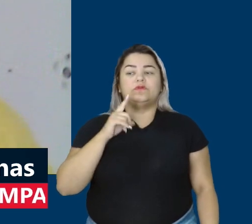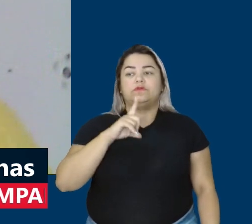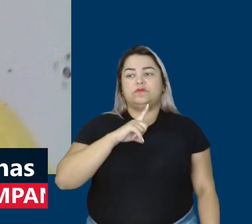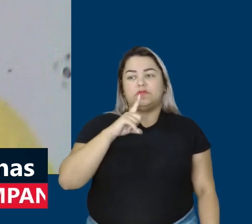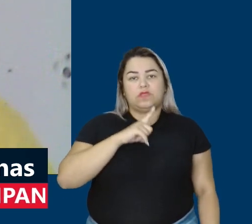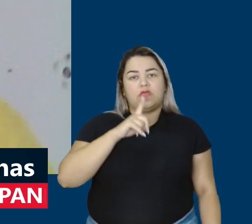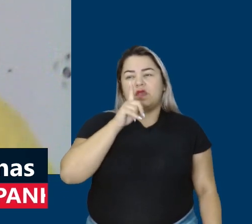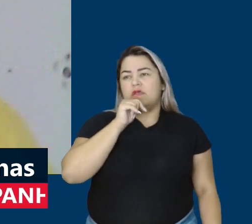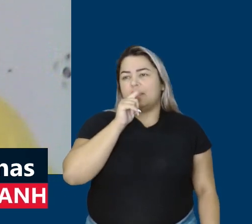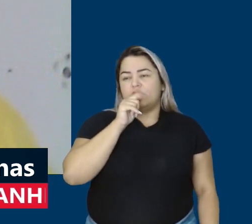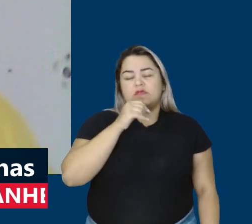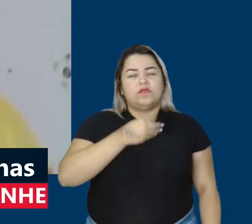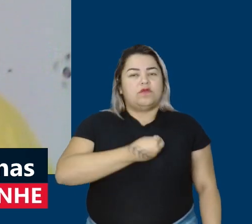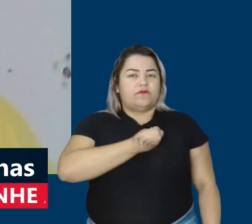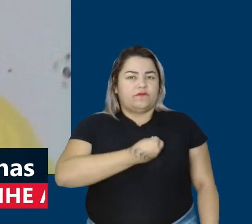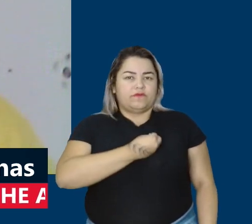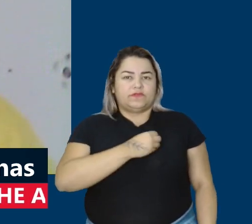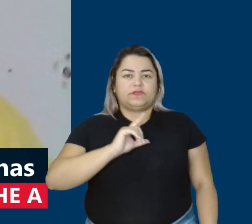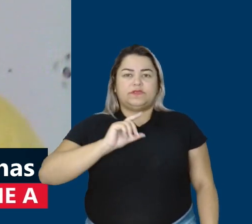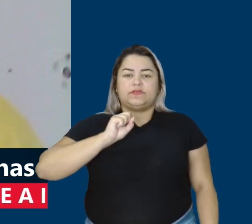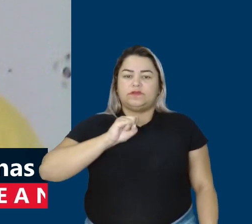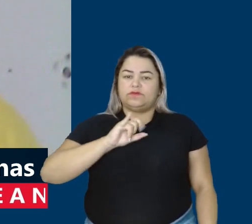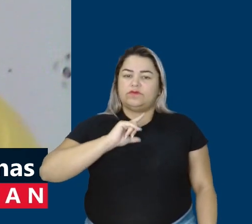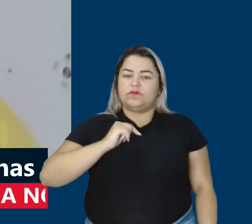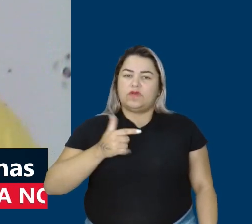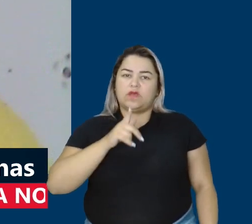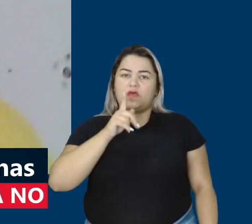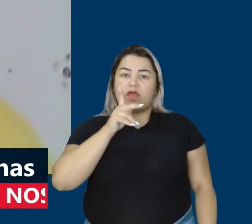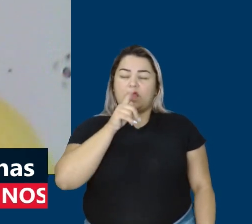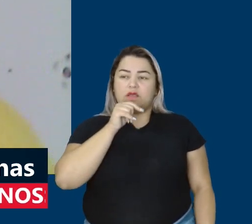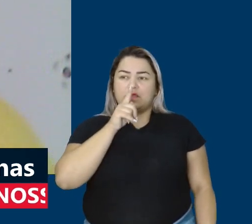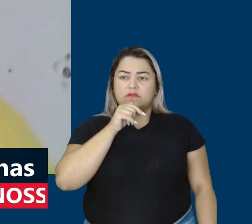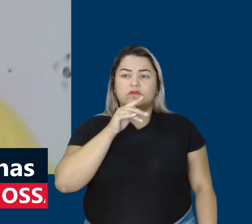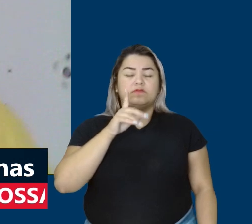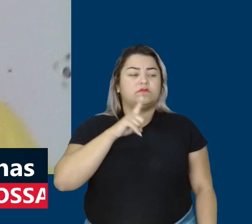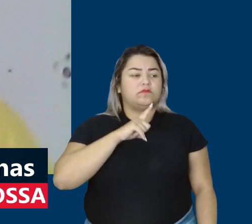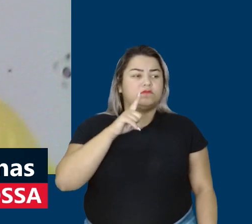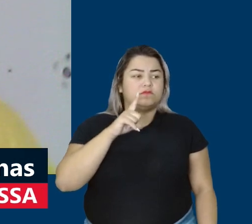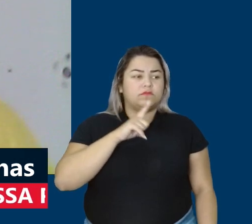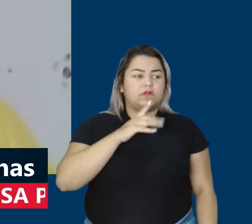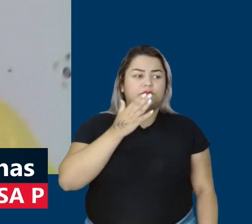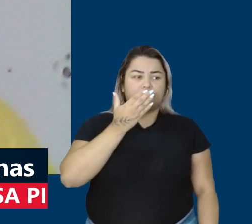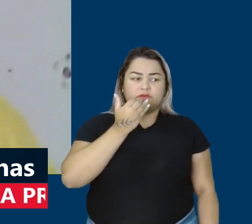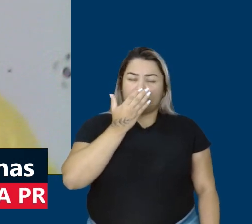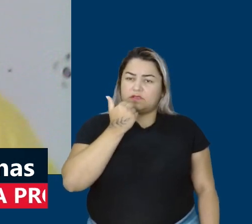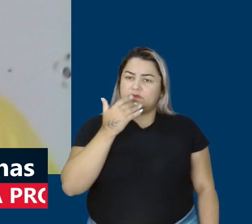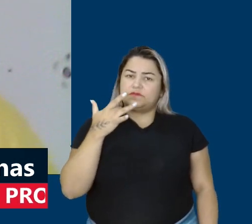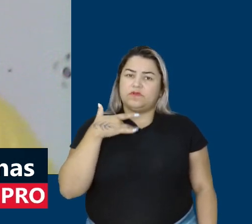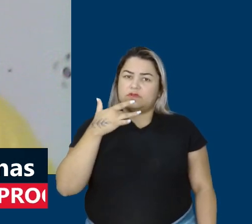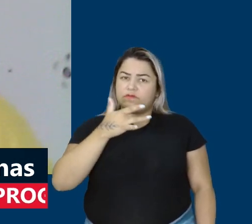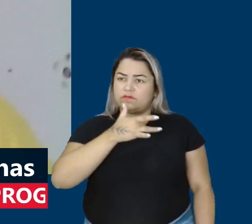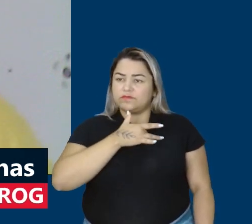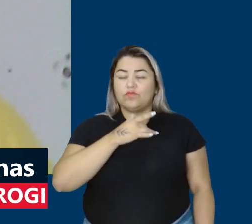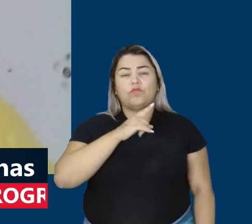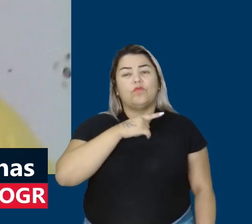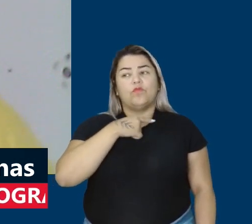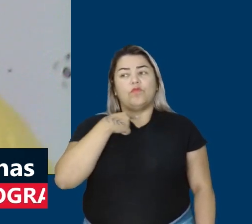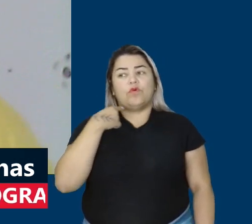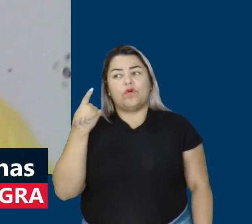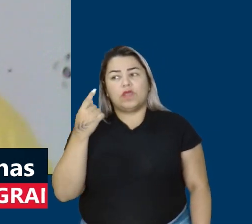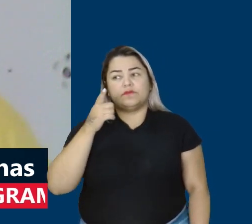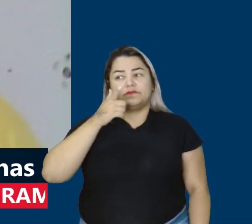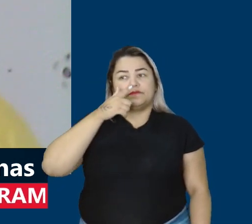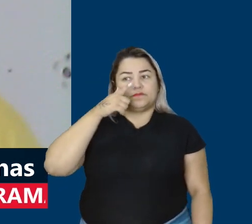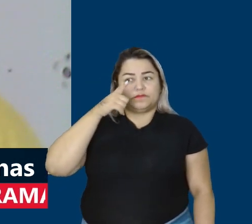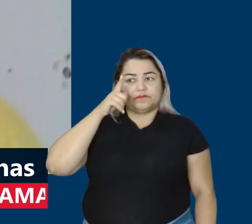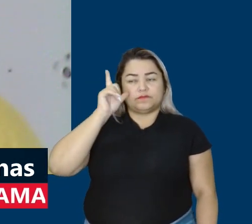água, que não sobrevive sem água, que precisa ter uma alimentação saudável para que a gente não tenha que morrer, né,